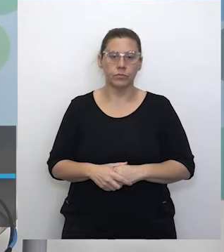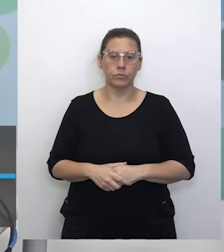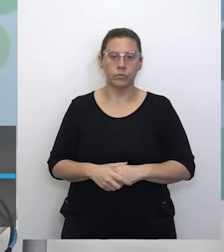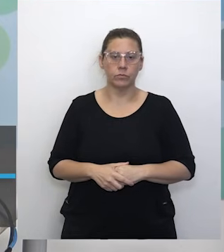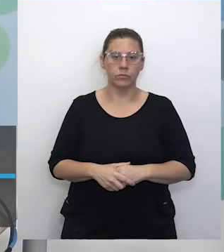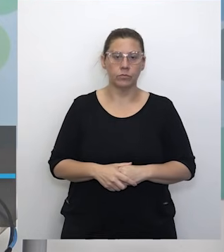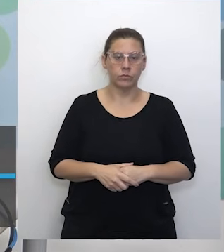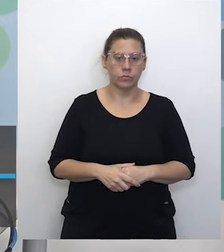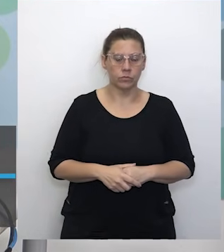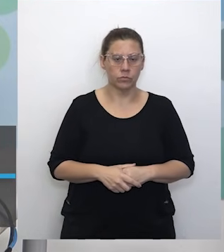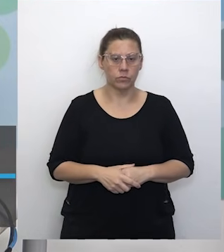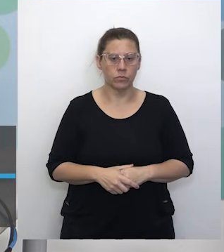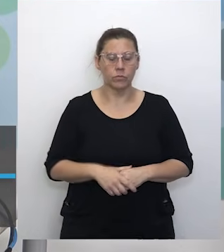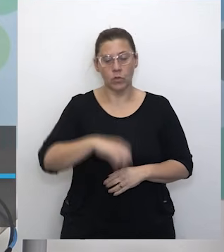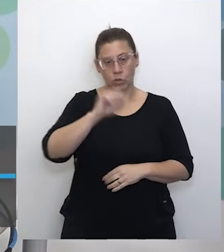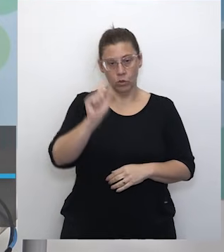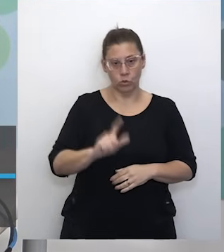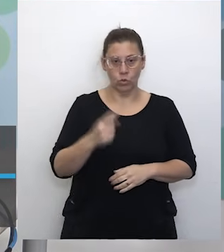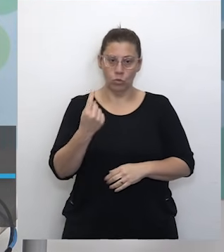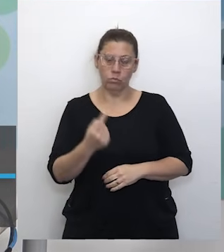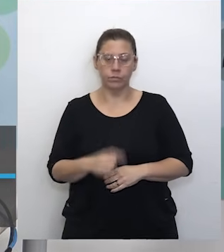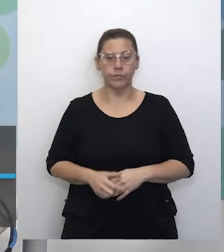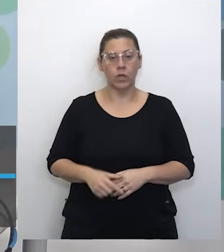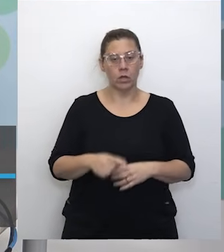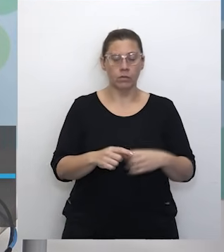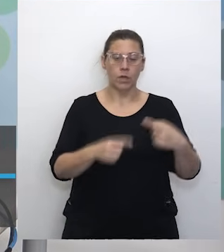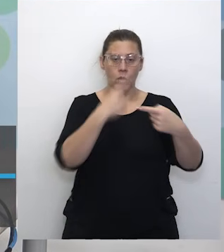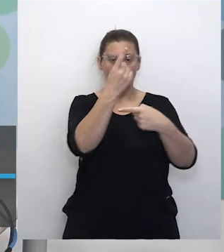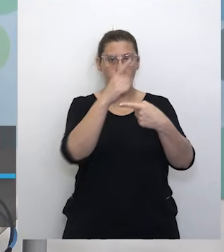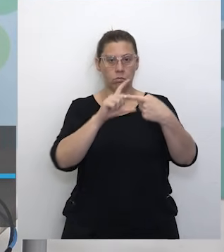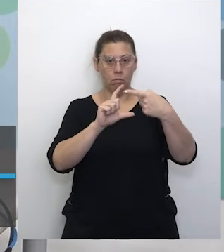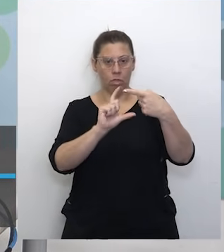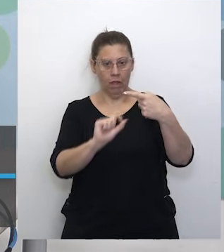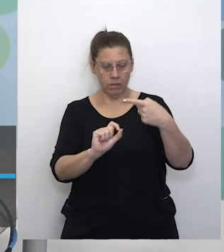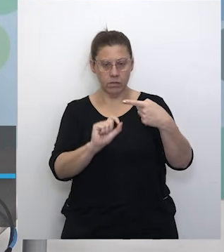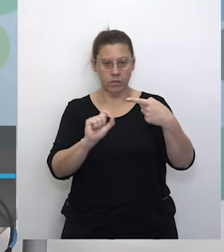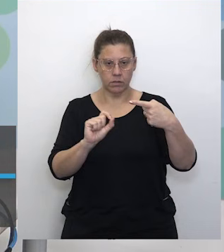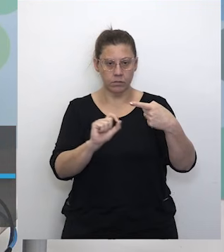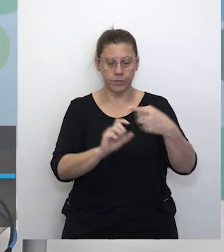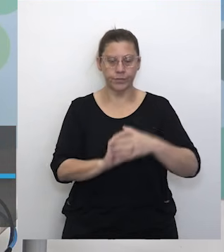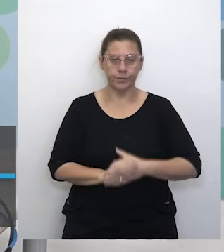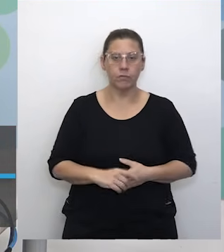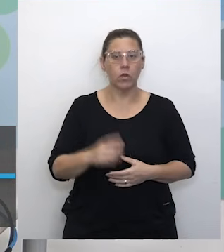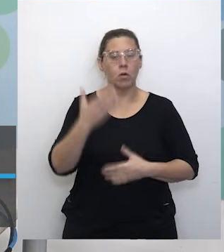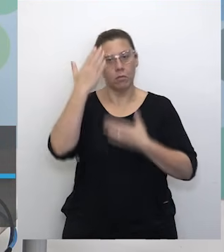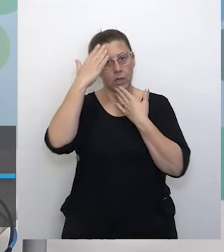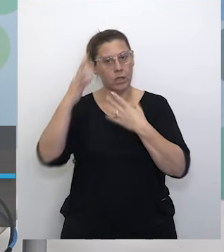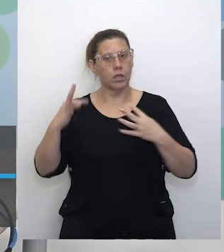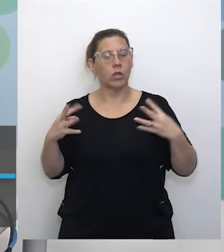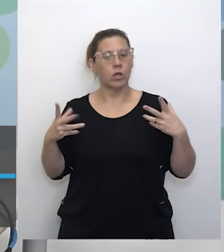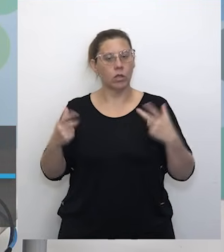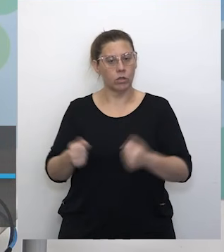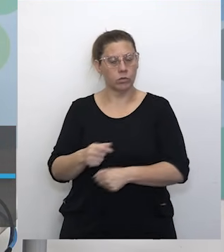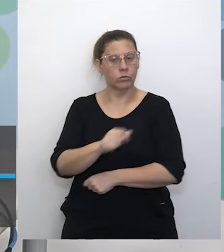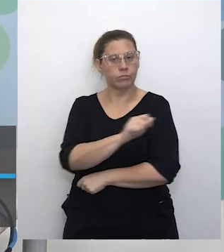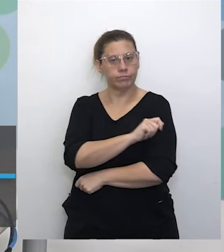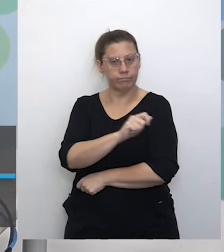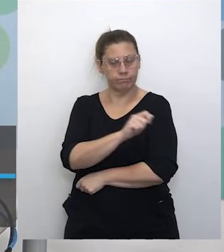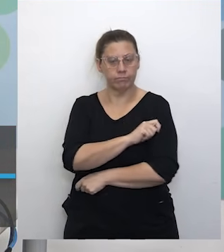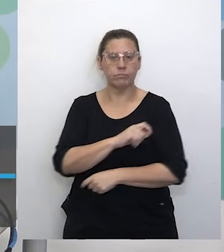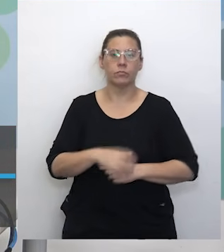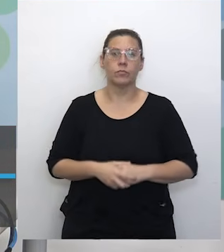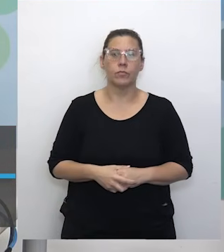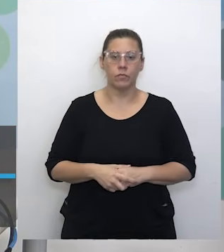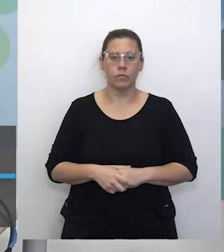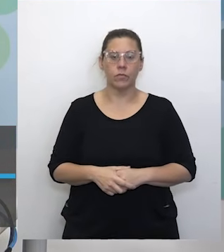da SU1, e eles responderam 1/10. Mônica, obrigado a você e a todos os seus alunos também. E aqui peguei a resposta